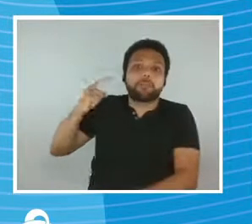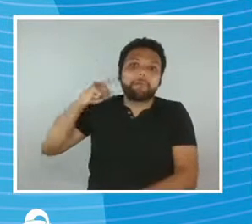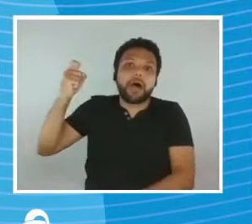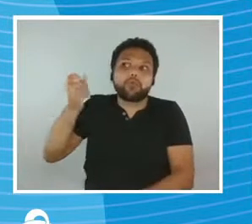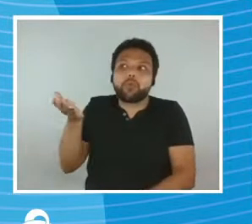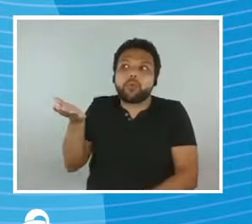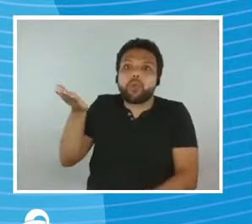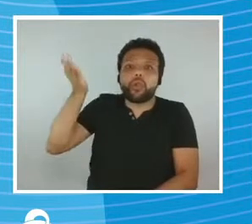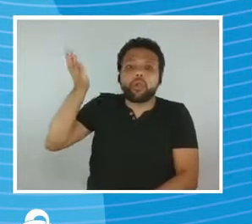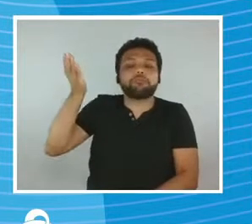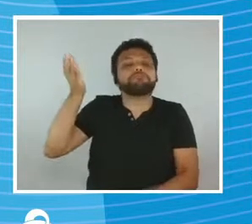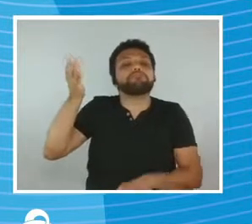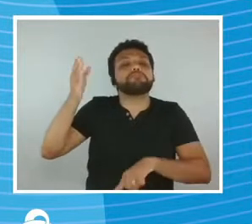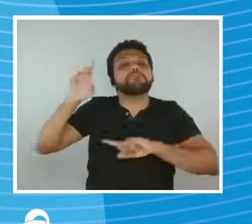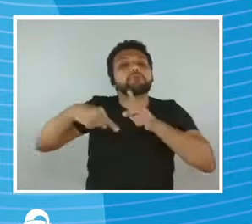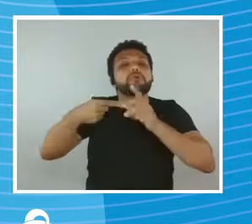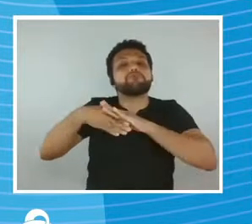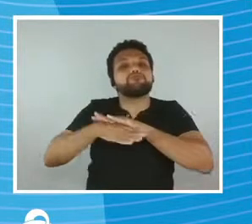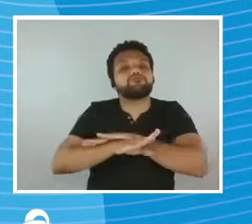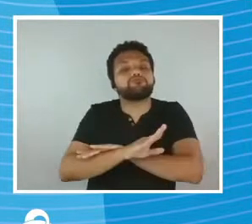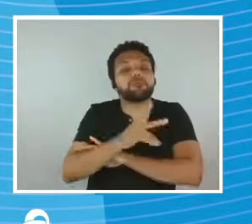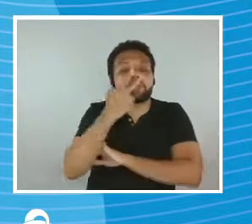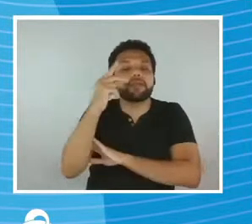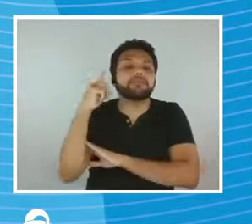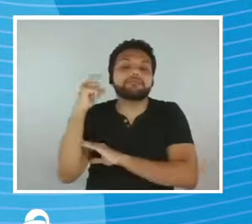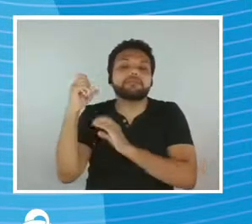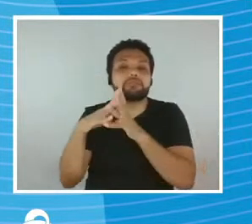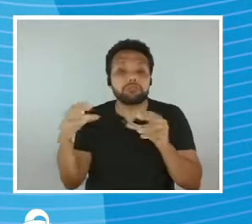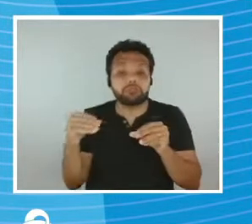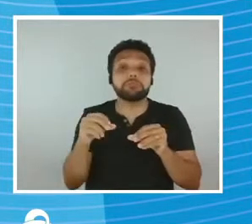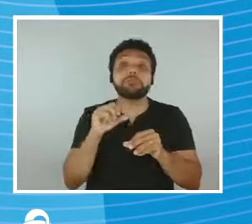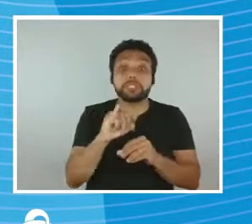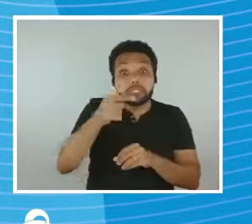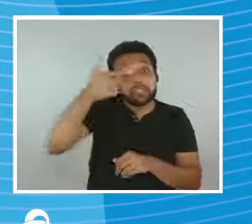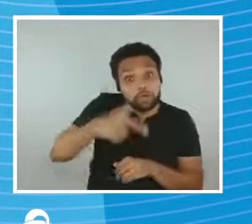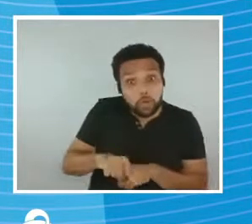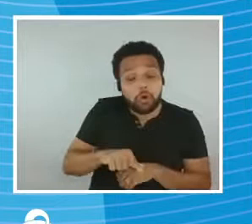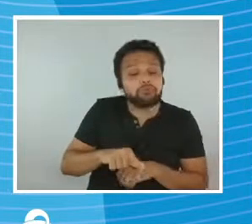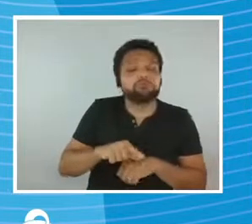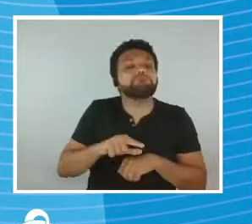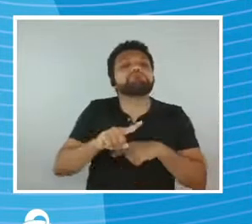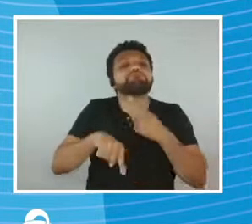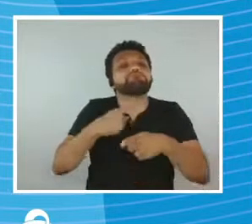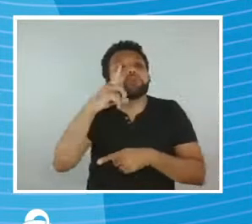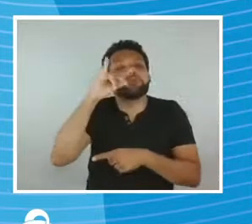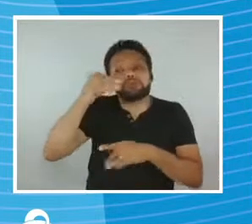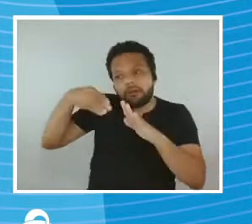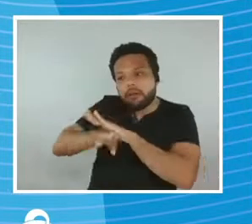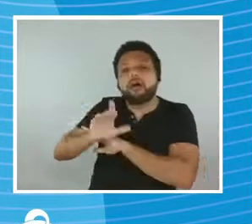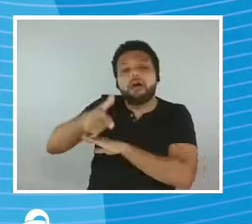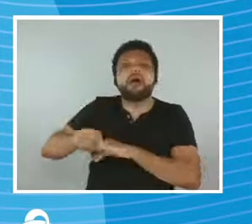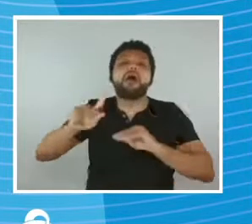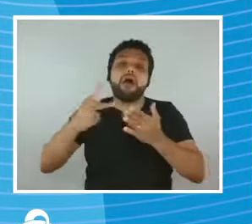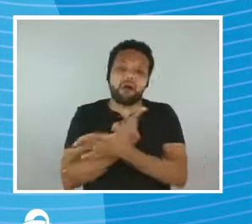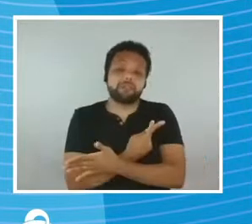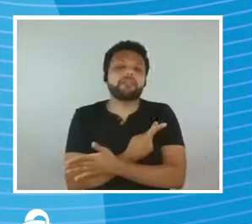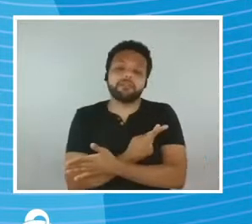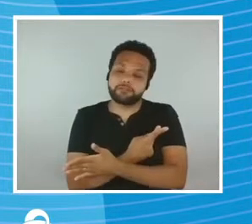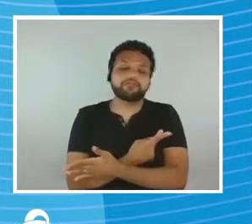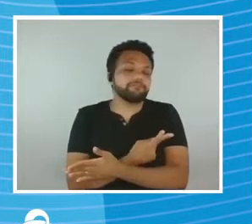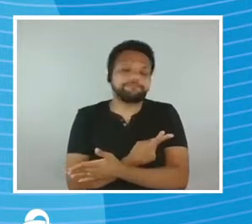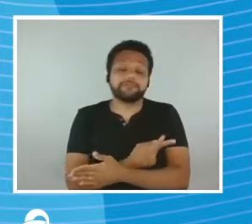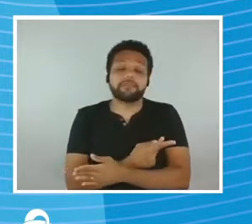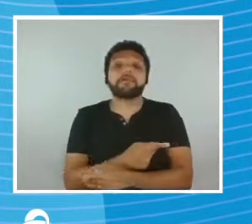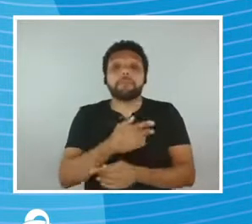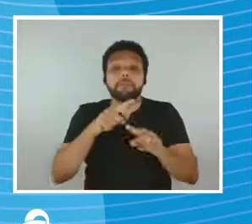em outras regiões, agora nos mamíferos mais avançados, uma região chamada hipocampo, tem outras, mas essa